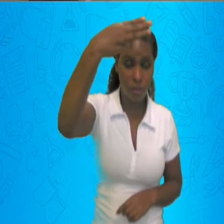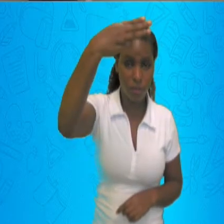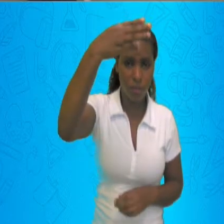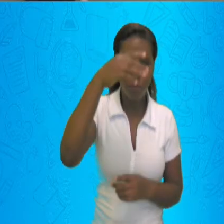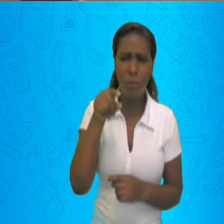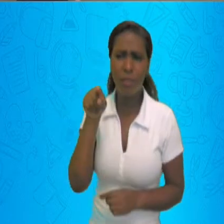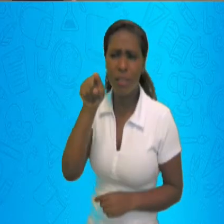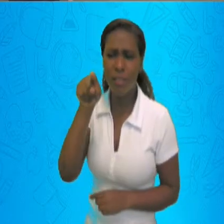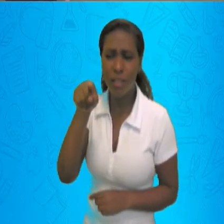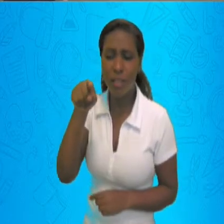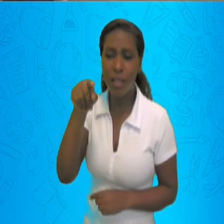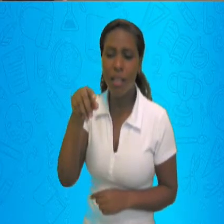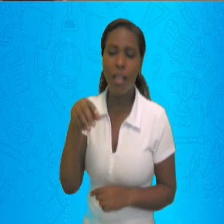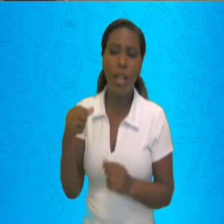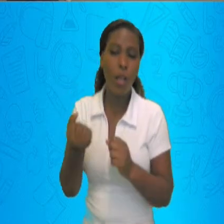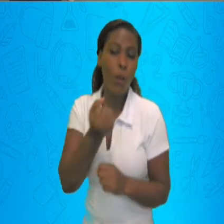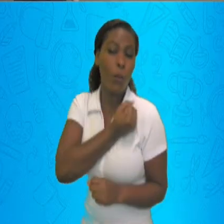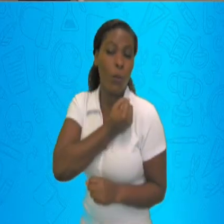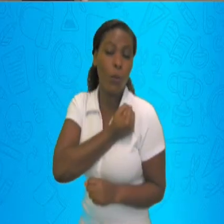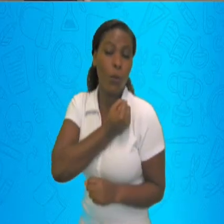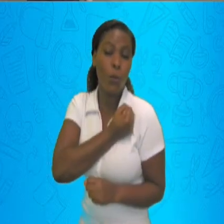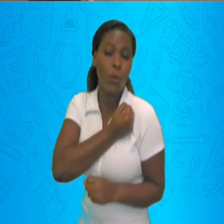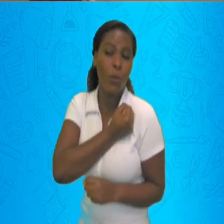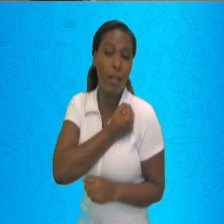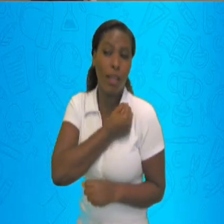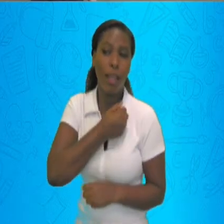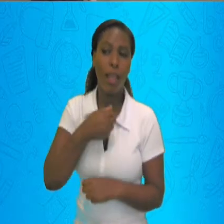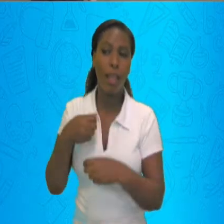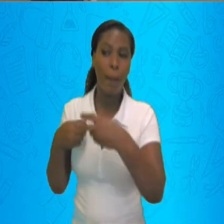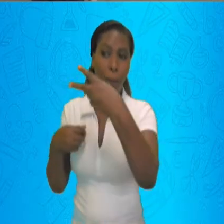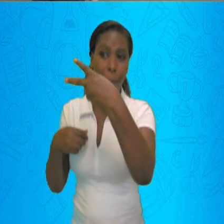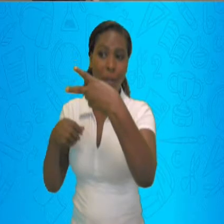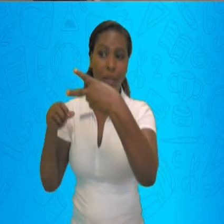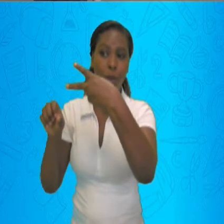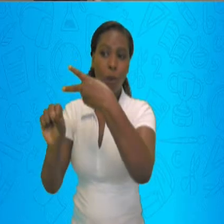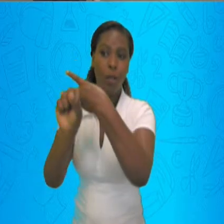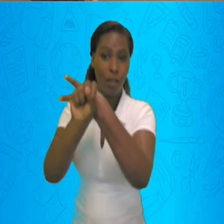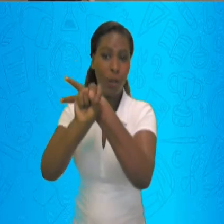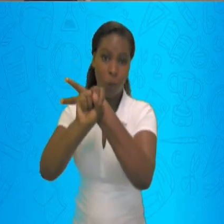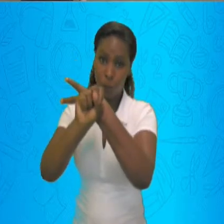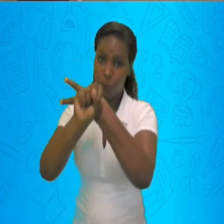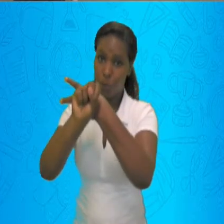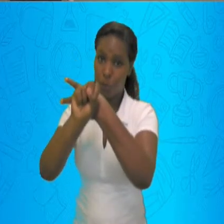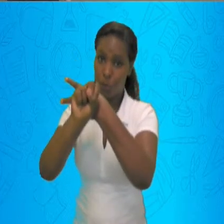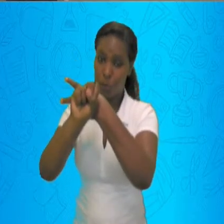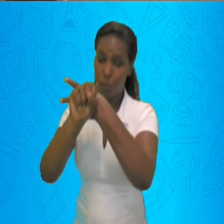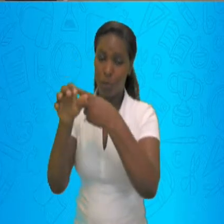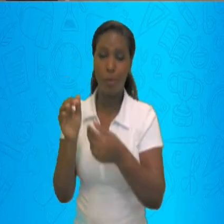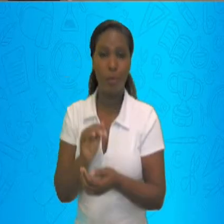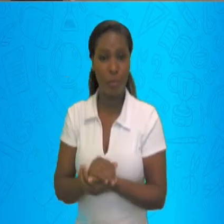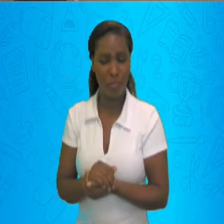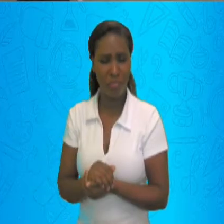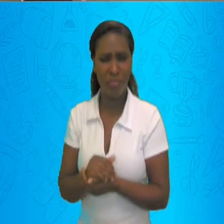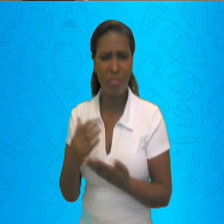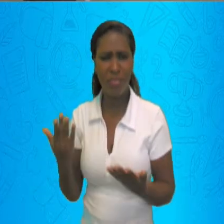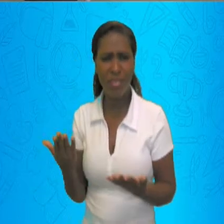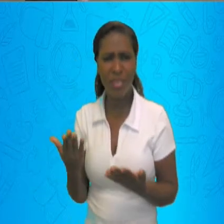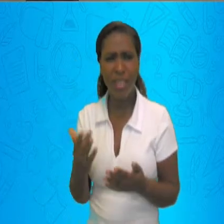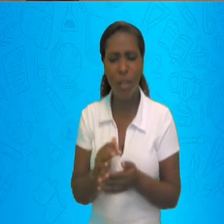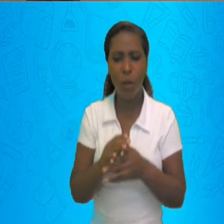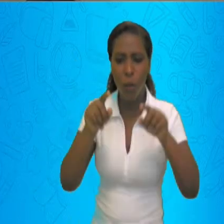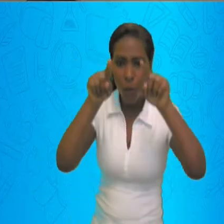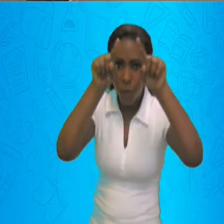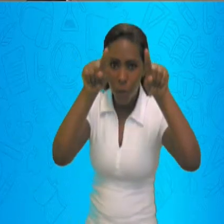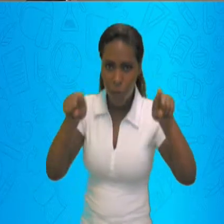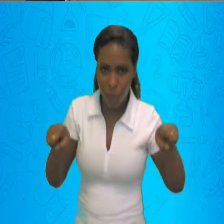Estão lembrados da condição para a existência de um triângulo? Um lado tem que ser menor do que